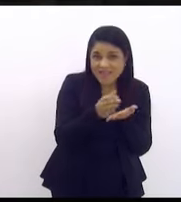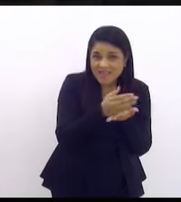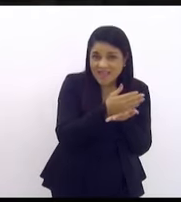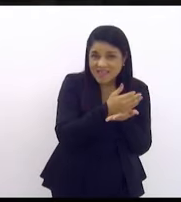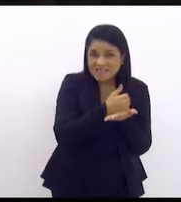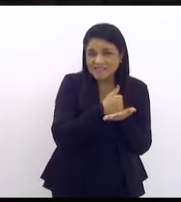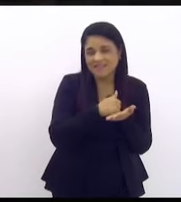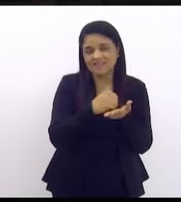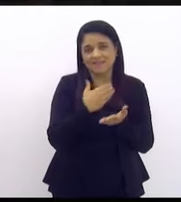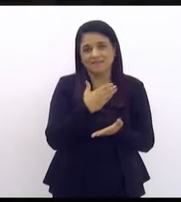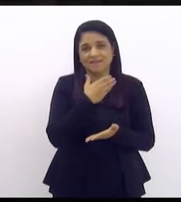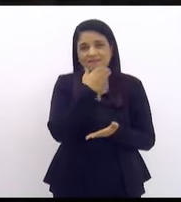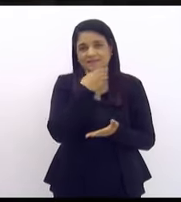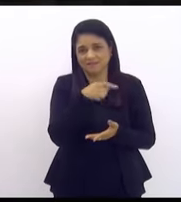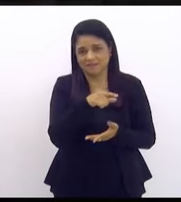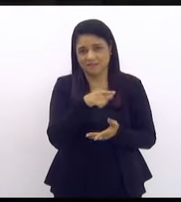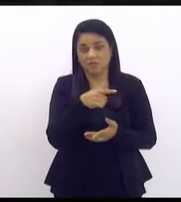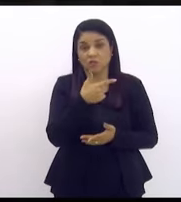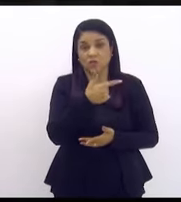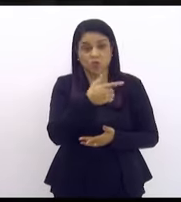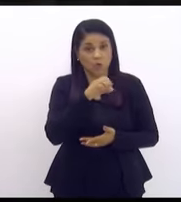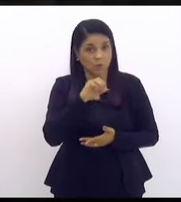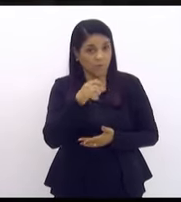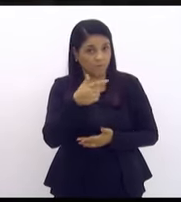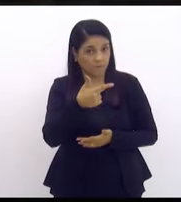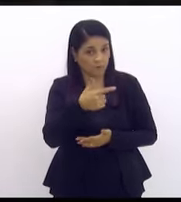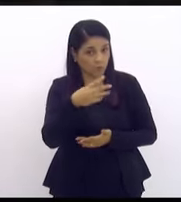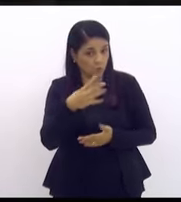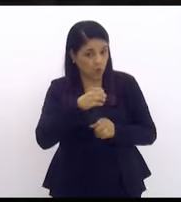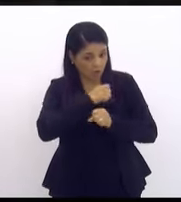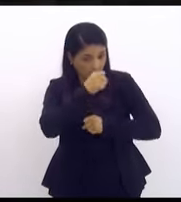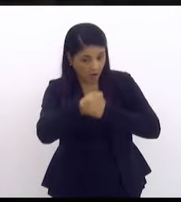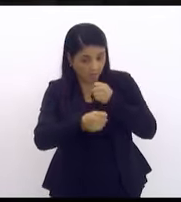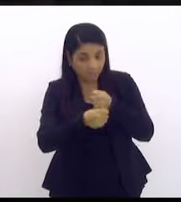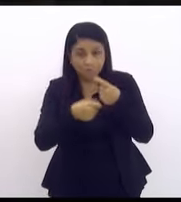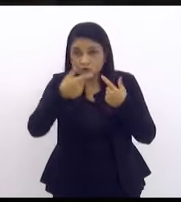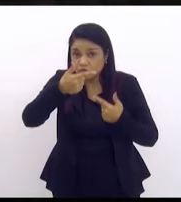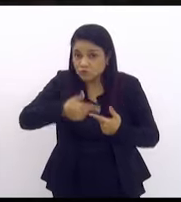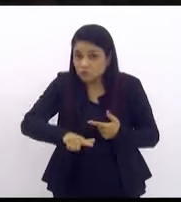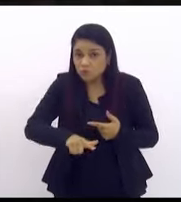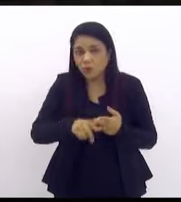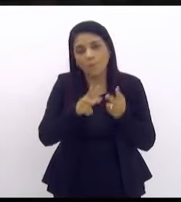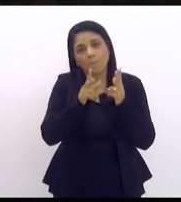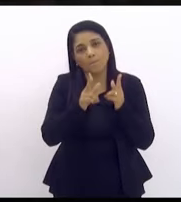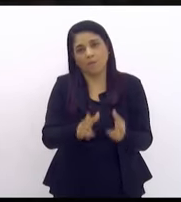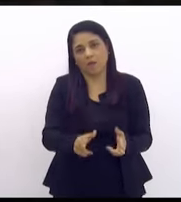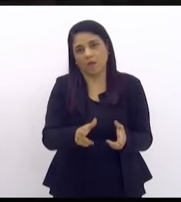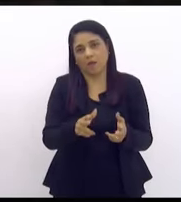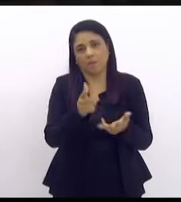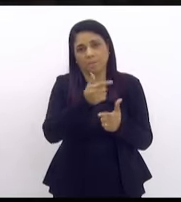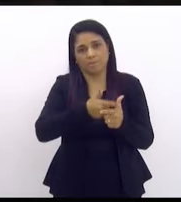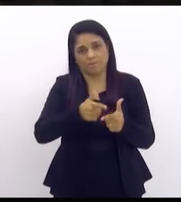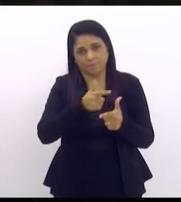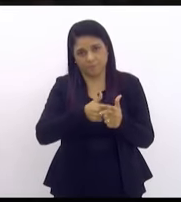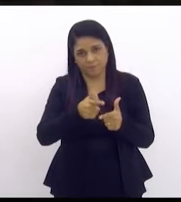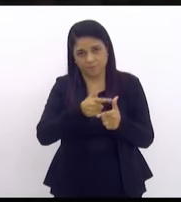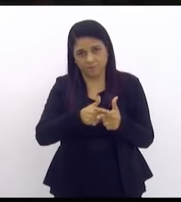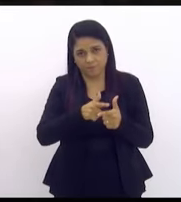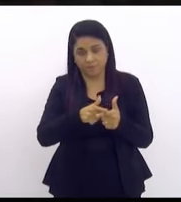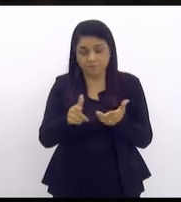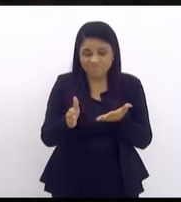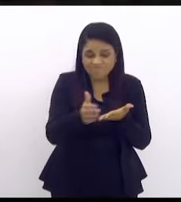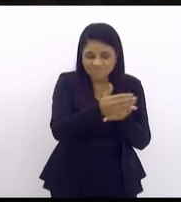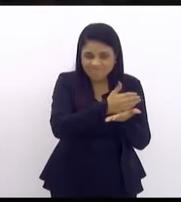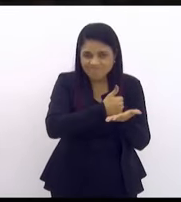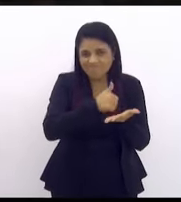A proposta orçamentária de 2024 aponta, de novo, o mesmo problema. A previsão de arrecadação